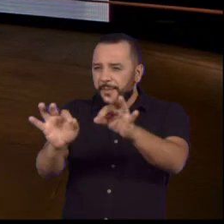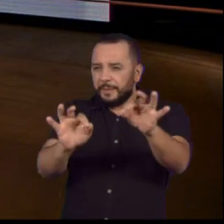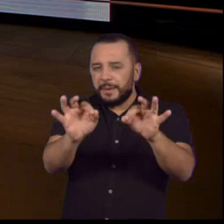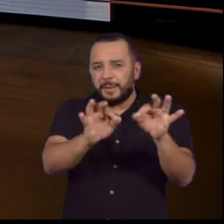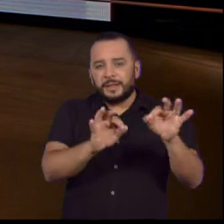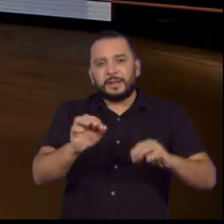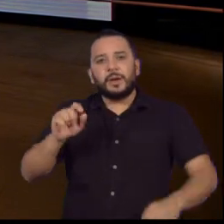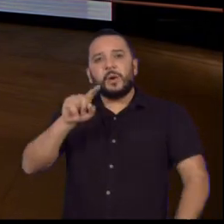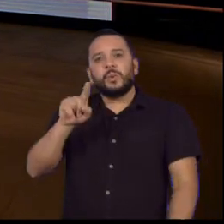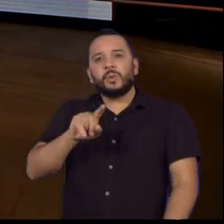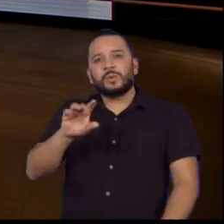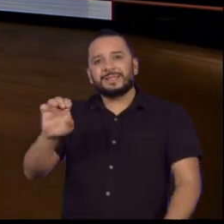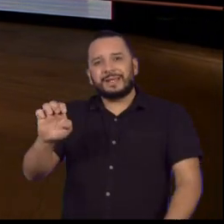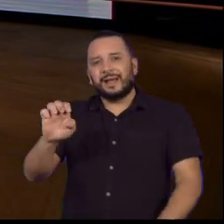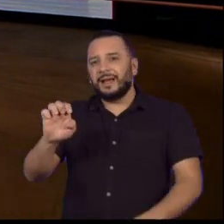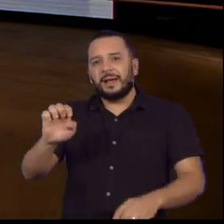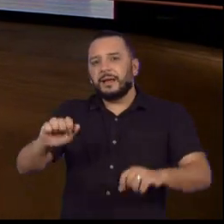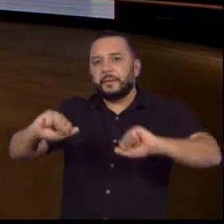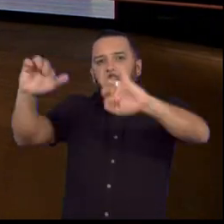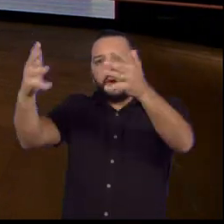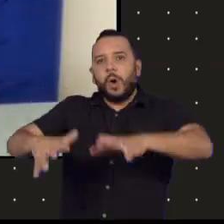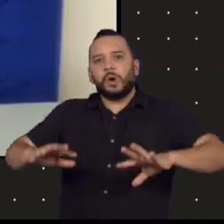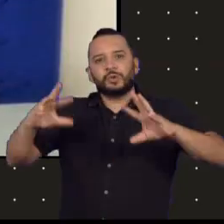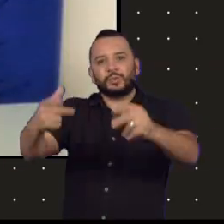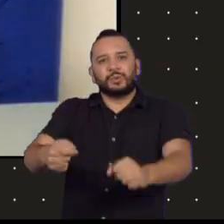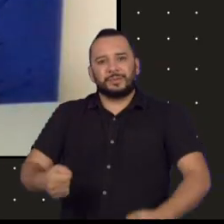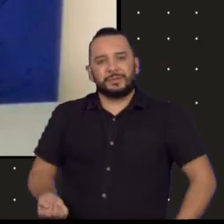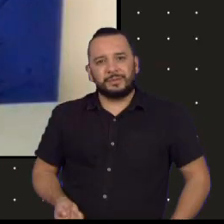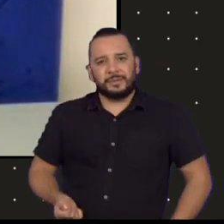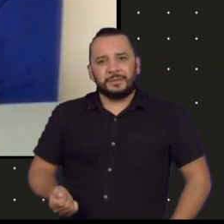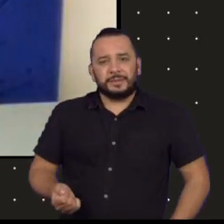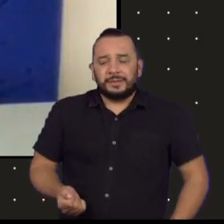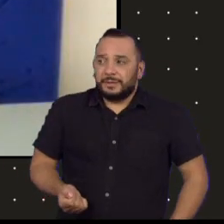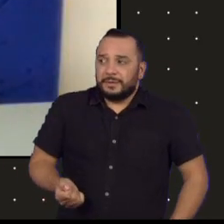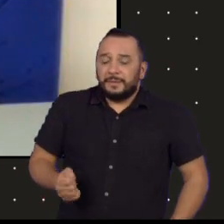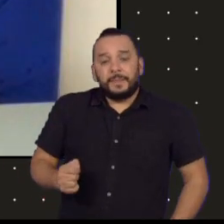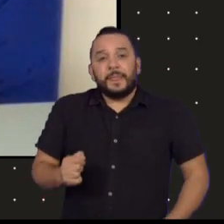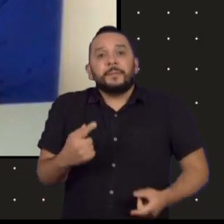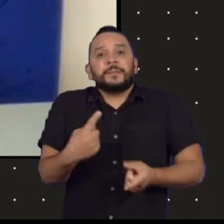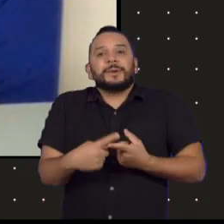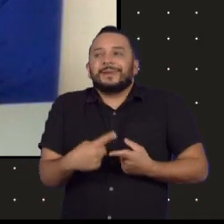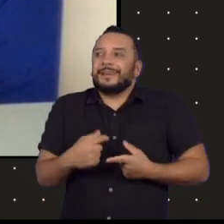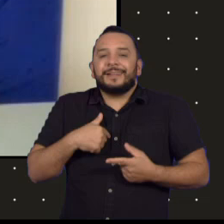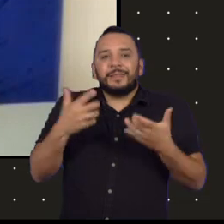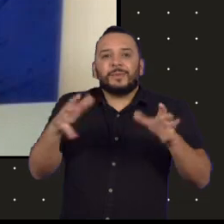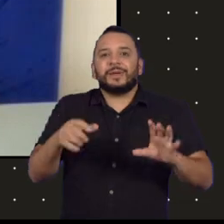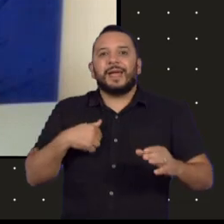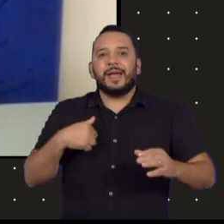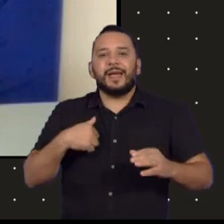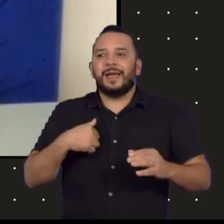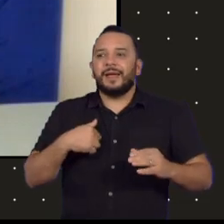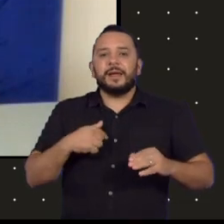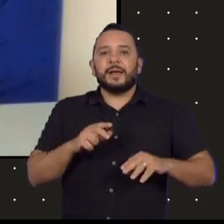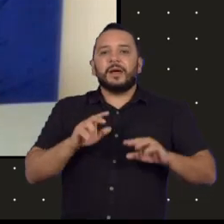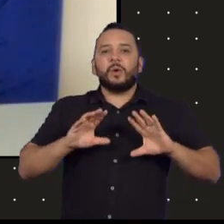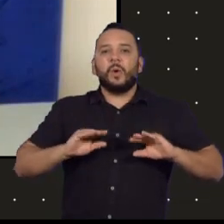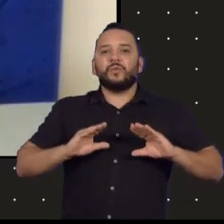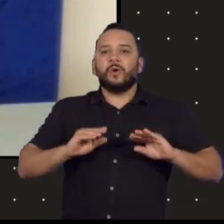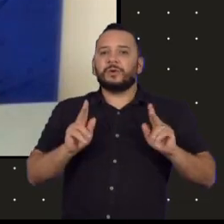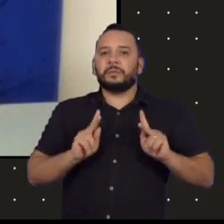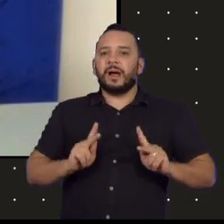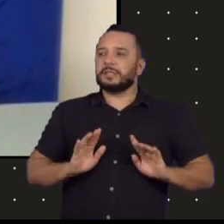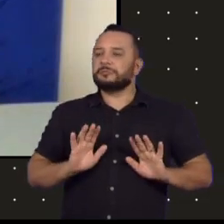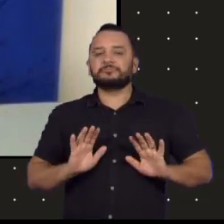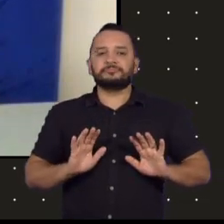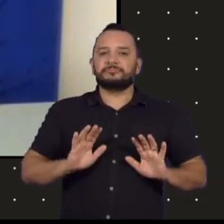E esse negócio é muito interessante porque você nunca fica confortável. Quando você... O Antunes tinha, de alguma maneira, de um